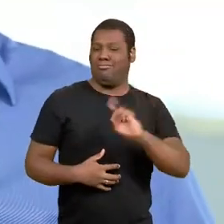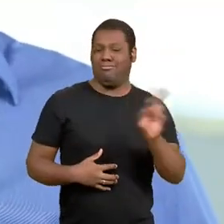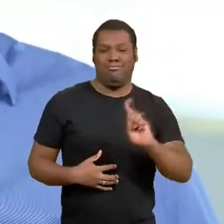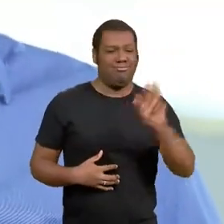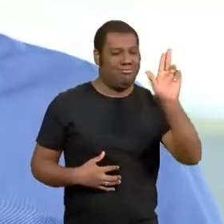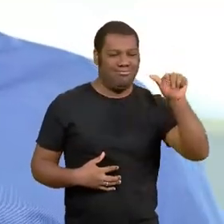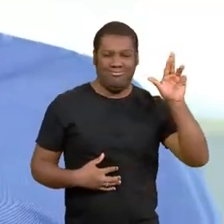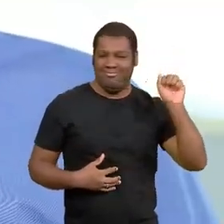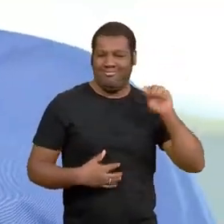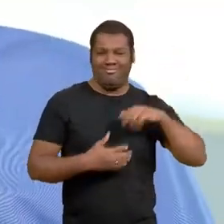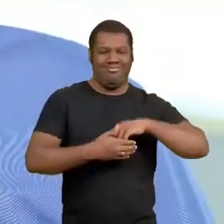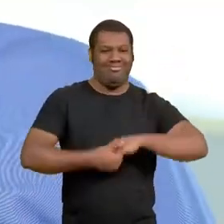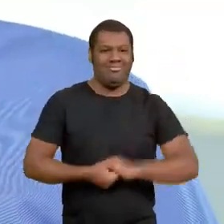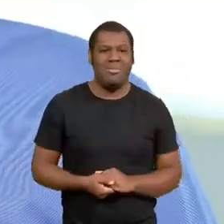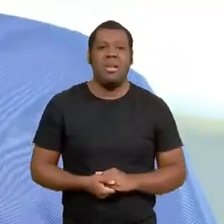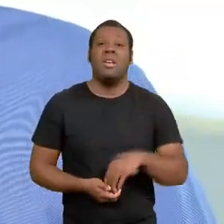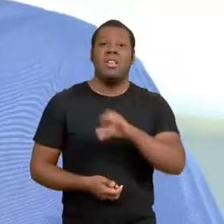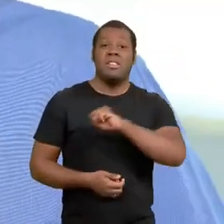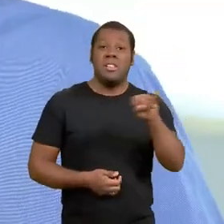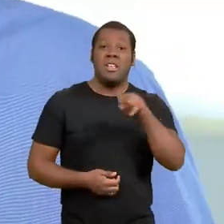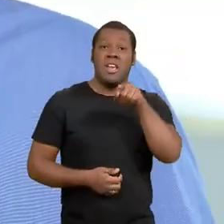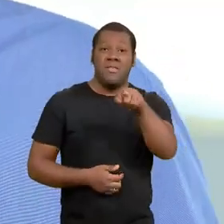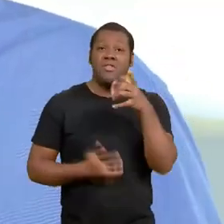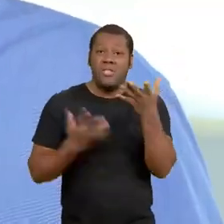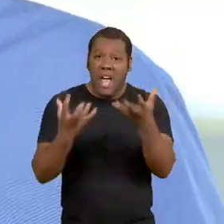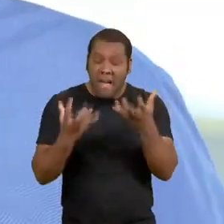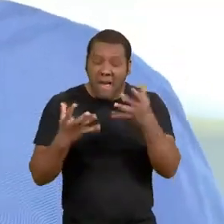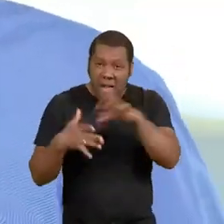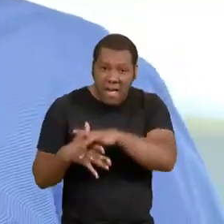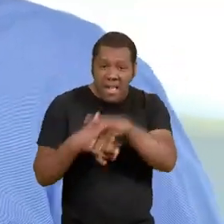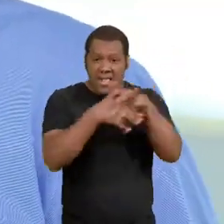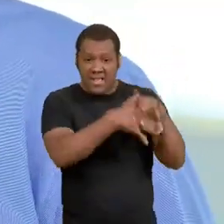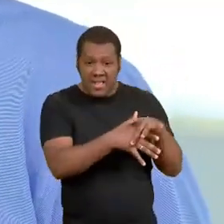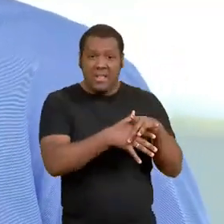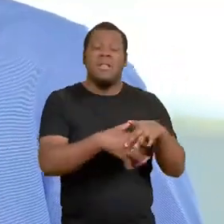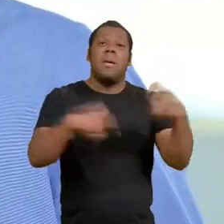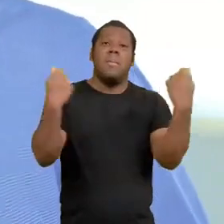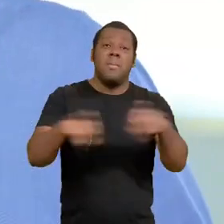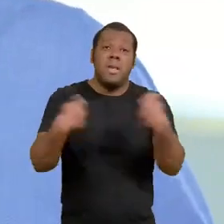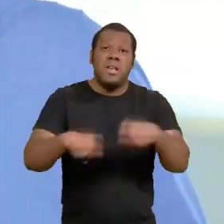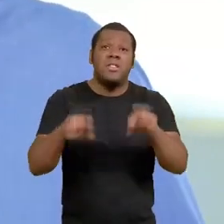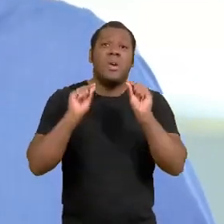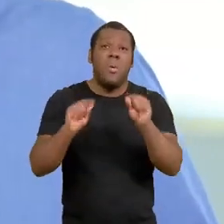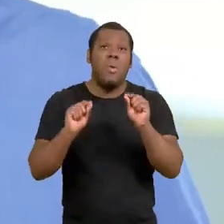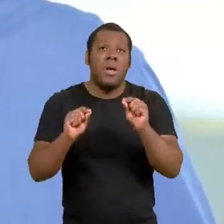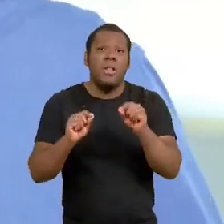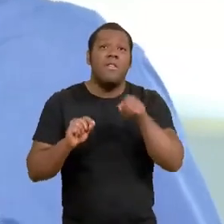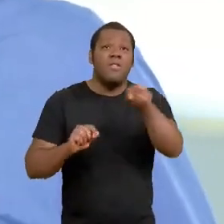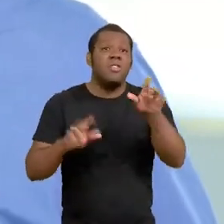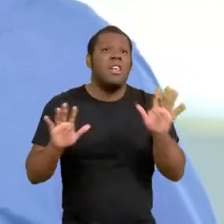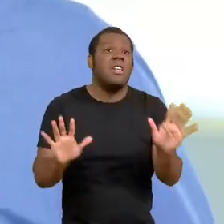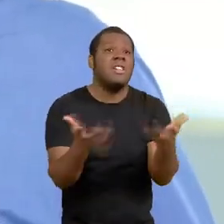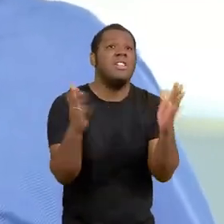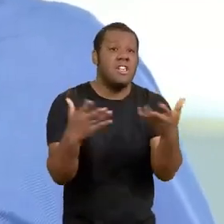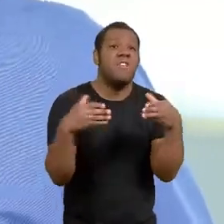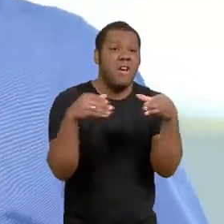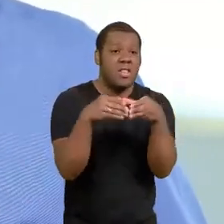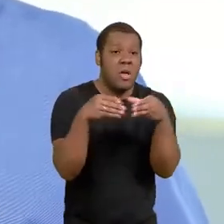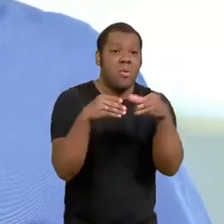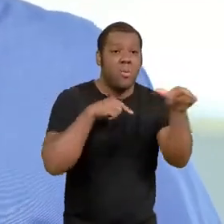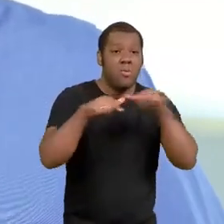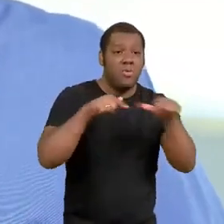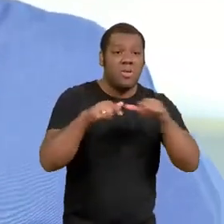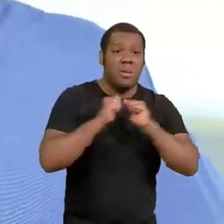ser líder de alguma coisa, você precisa cativar os liderados pelo exemplo. A te ter como exemplo.